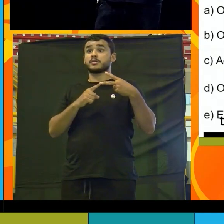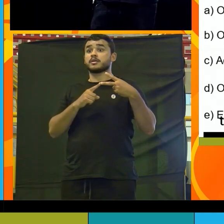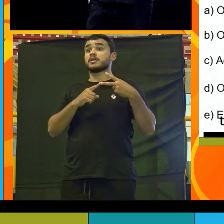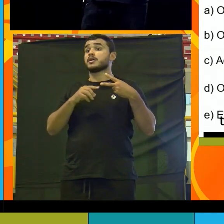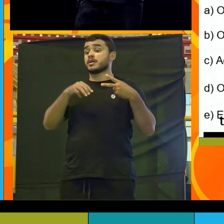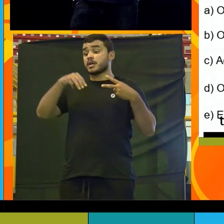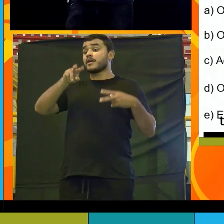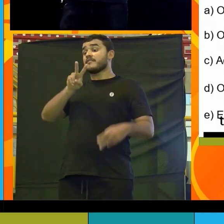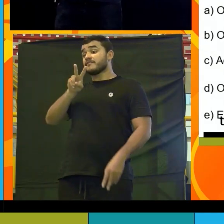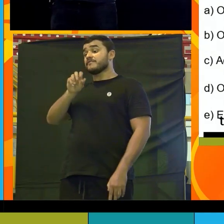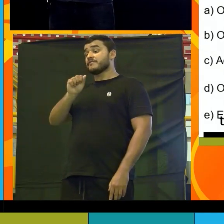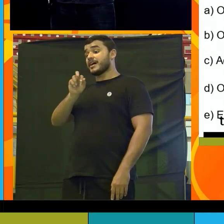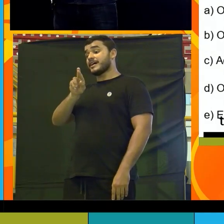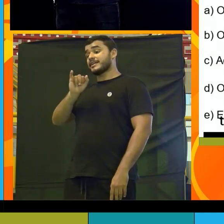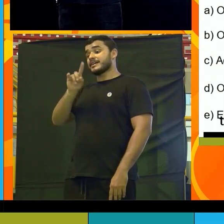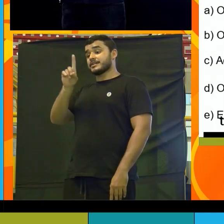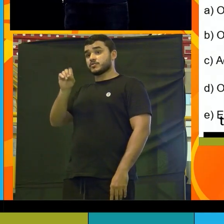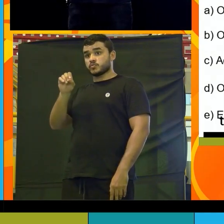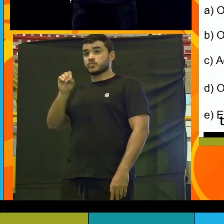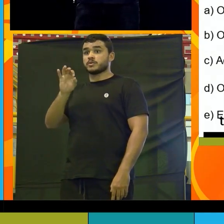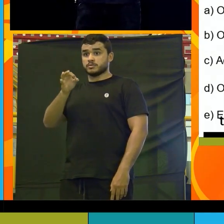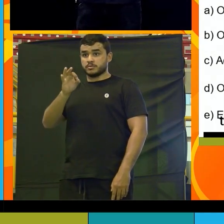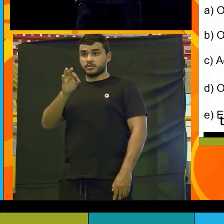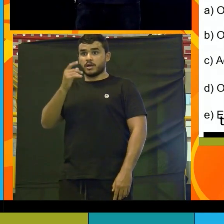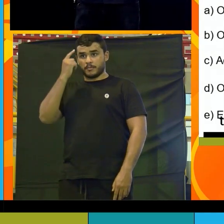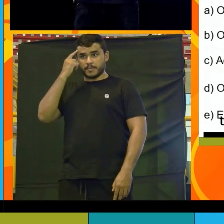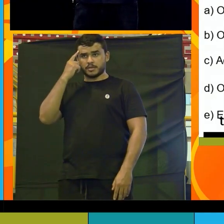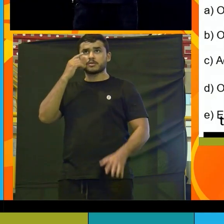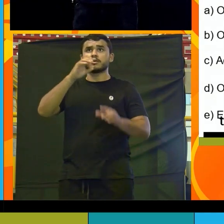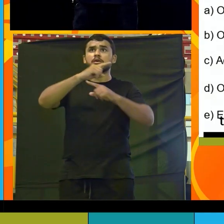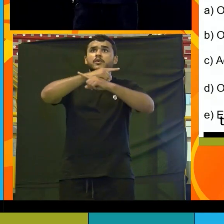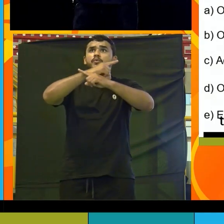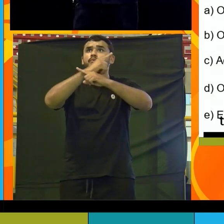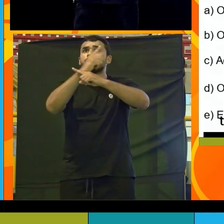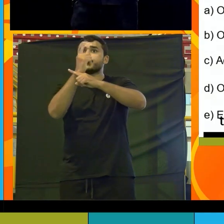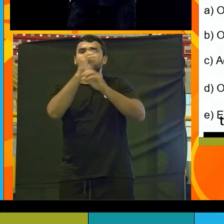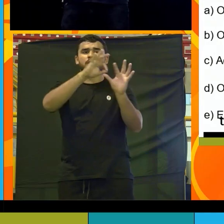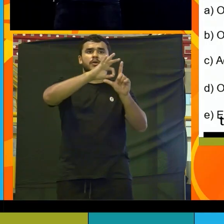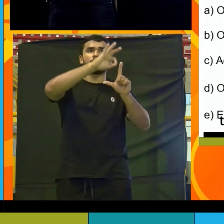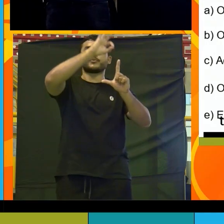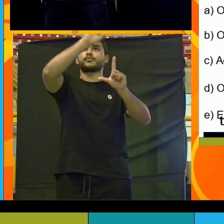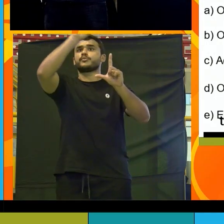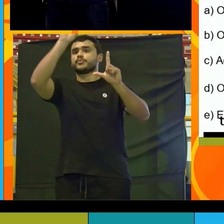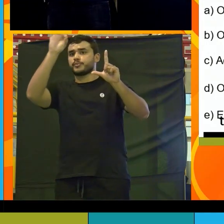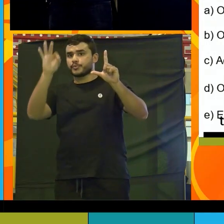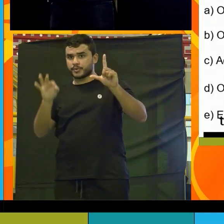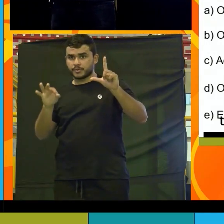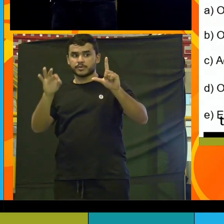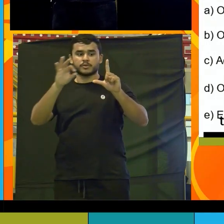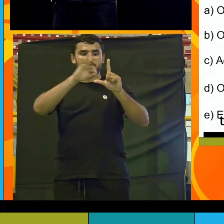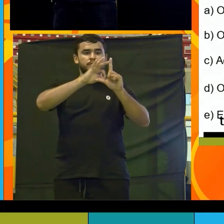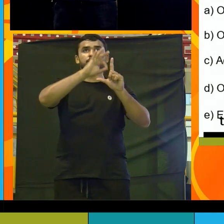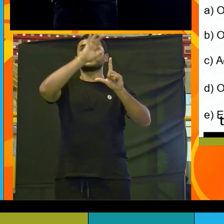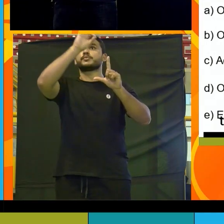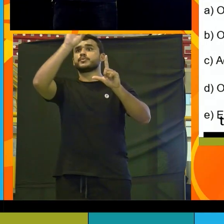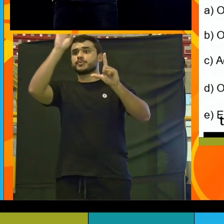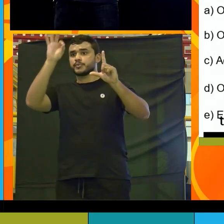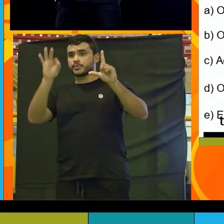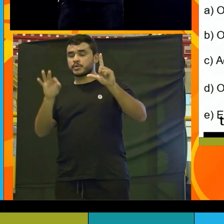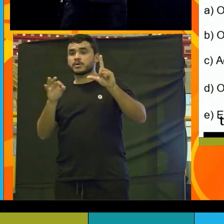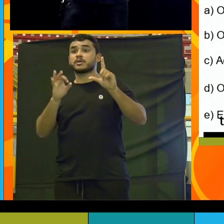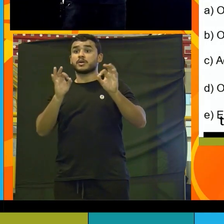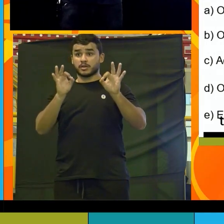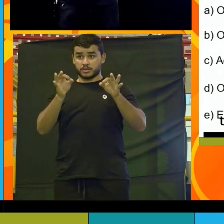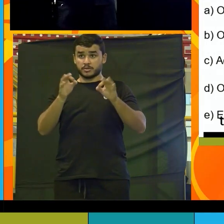variado, mas que nem é MU e nem é o que, obviamente? O MUV. Então ele é um movimento